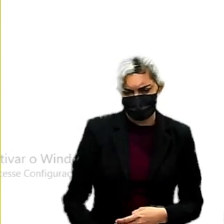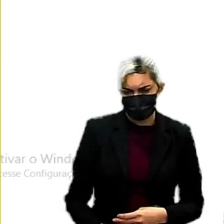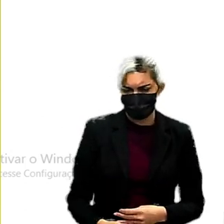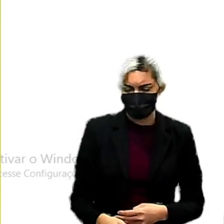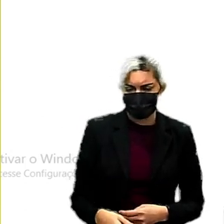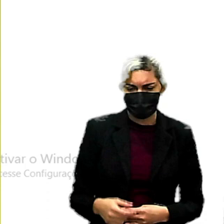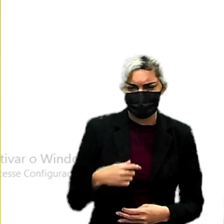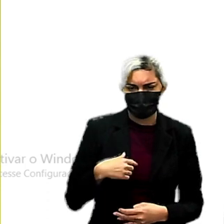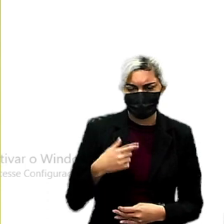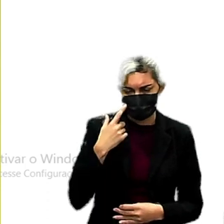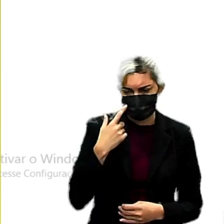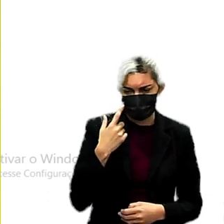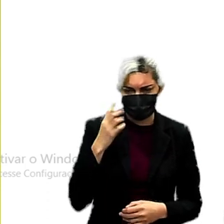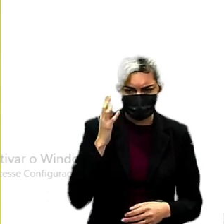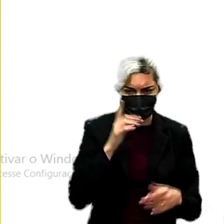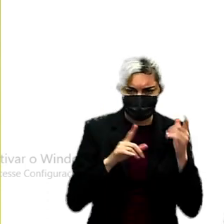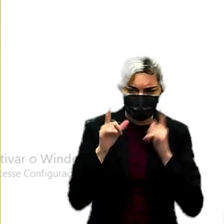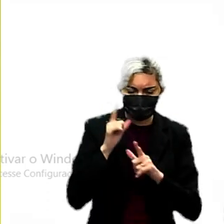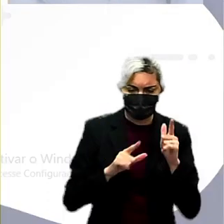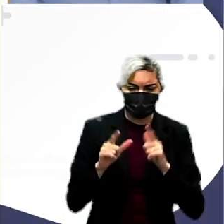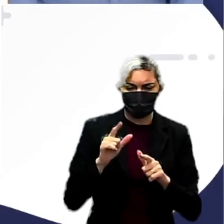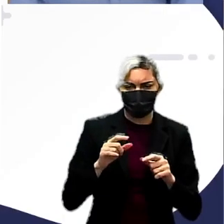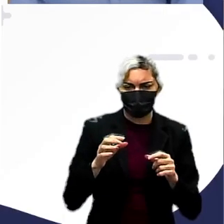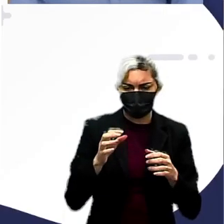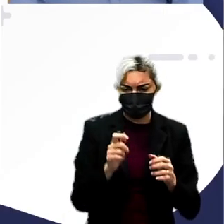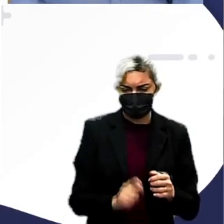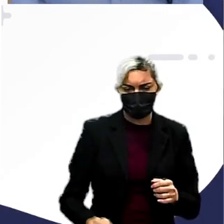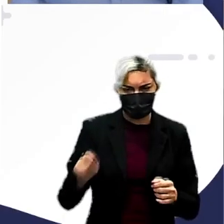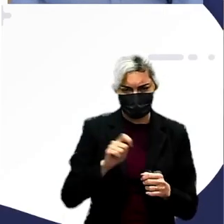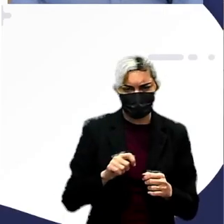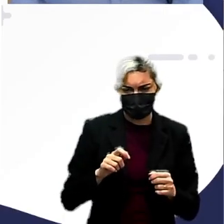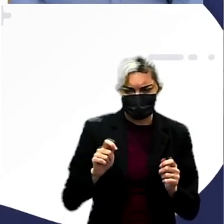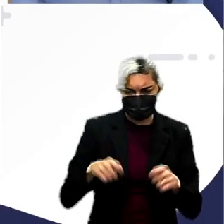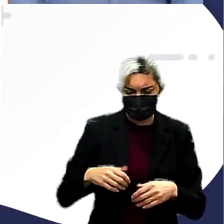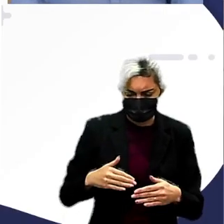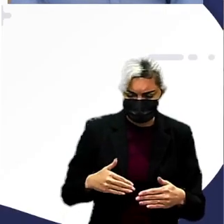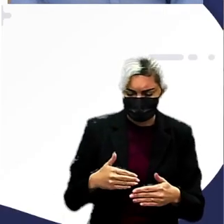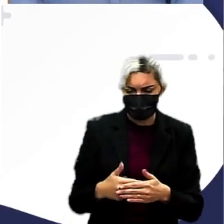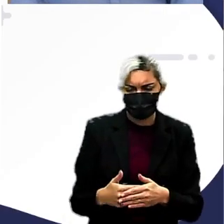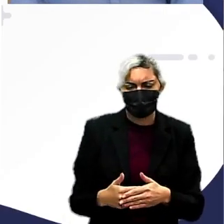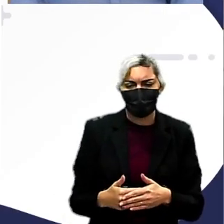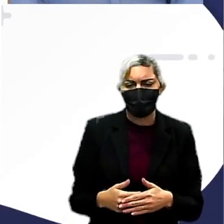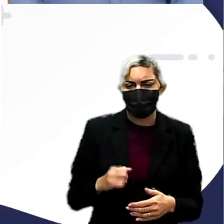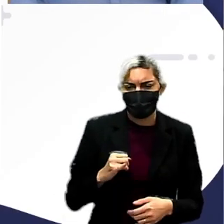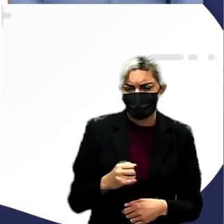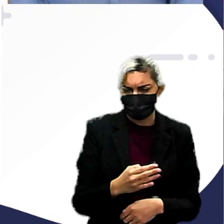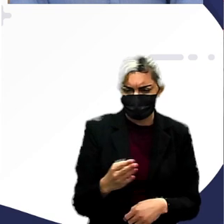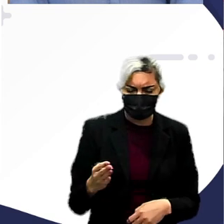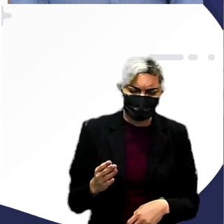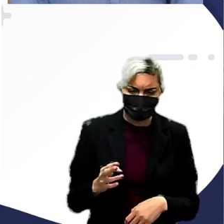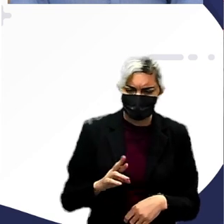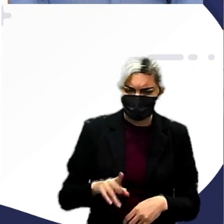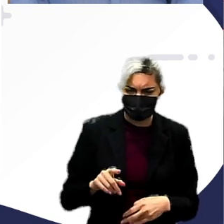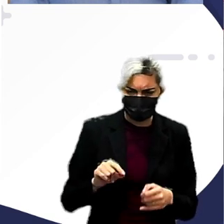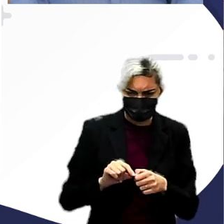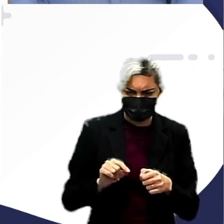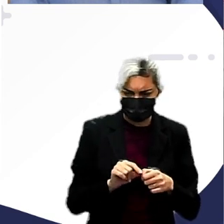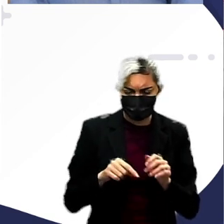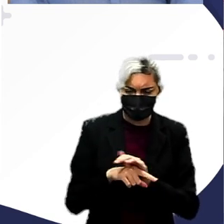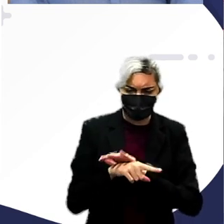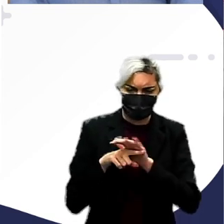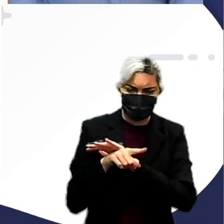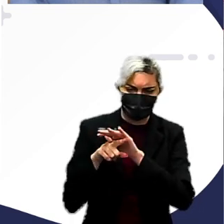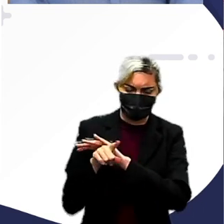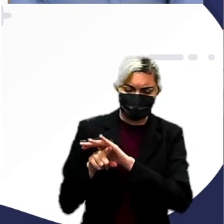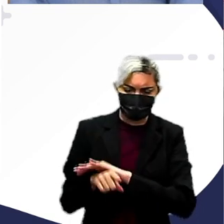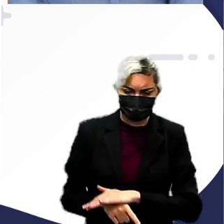riscos e recompensas. Nenhuma organização ela dá um passo à frente se ela não fizer uma análise de